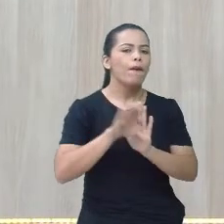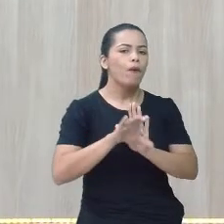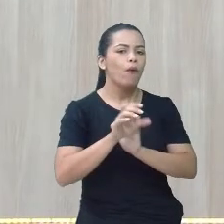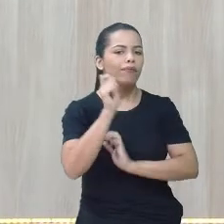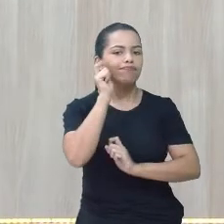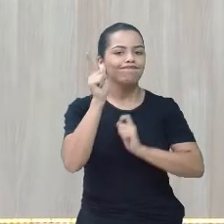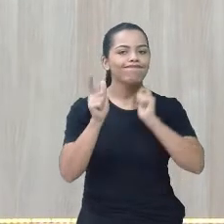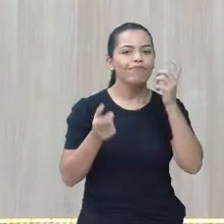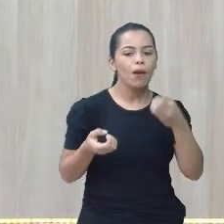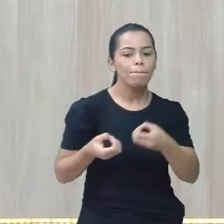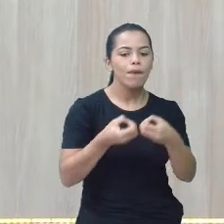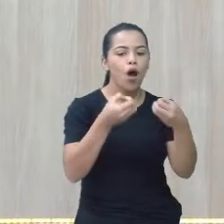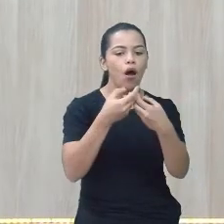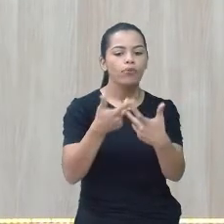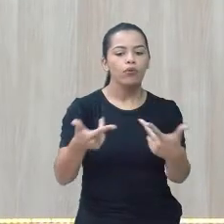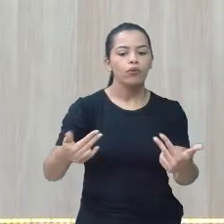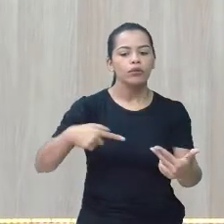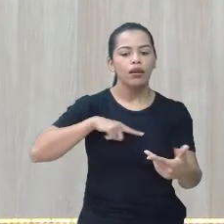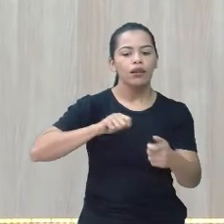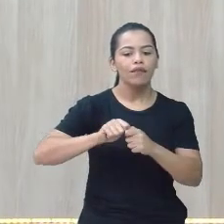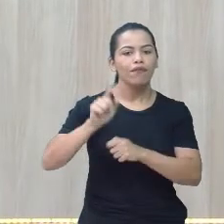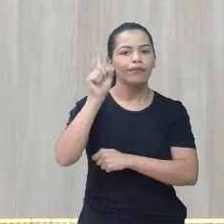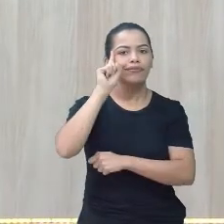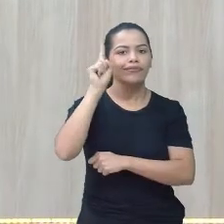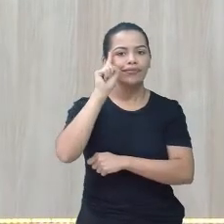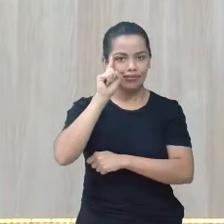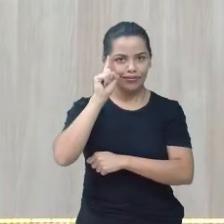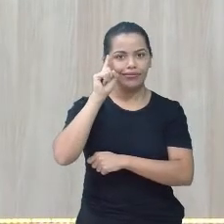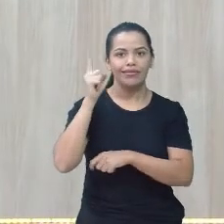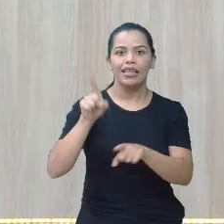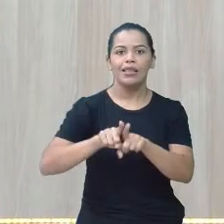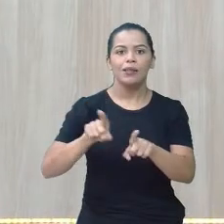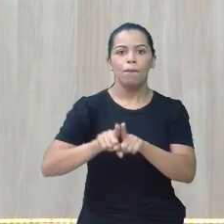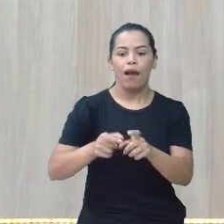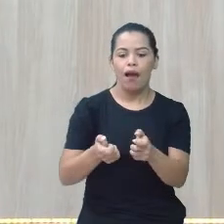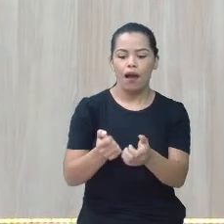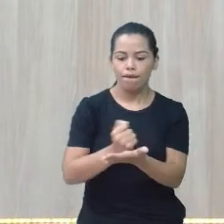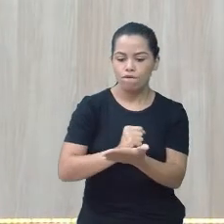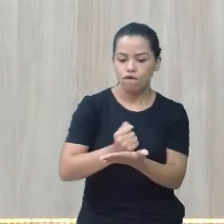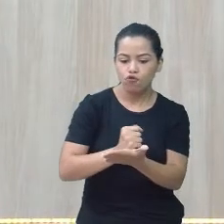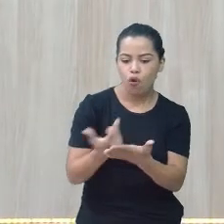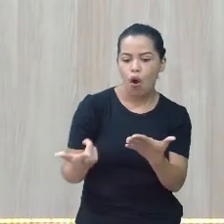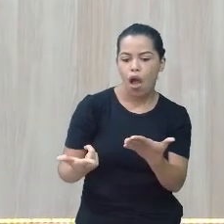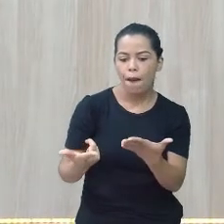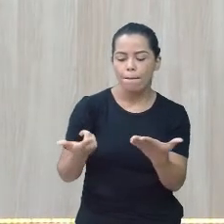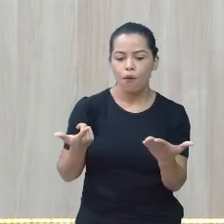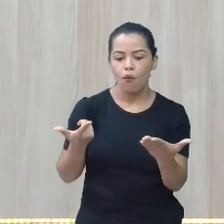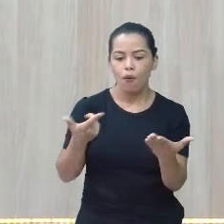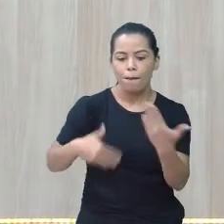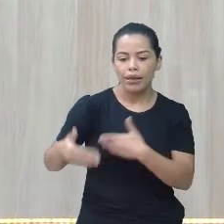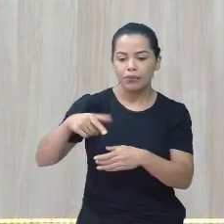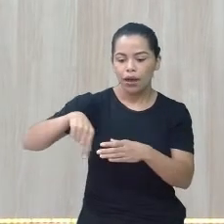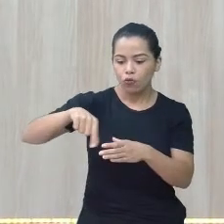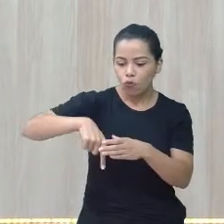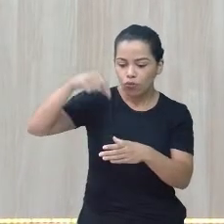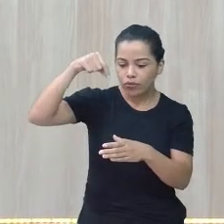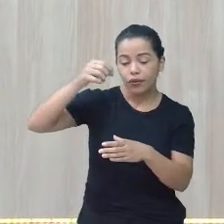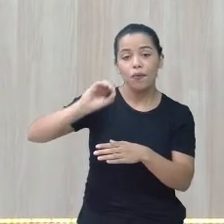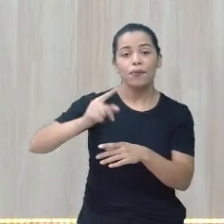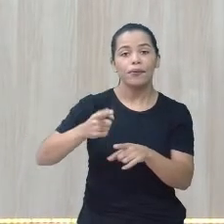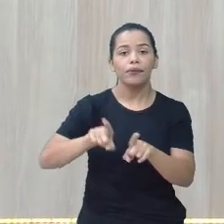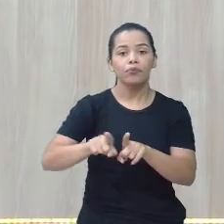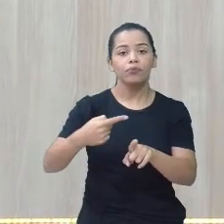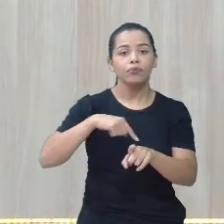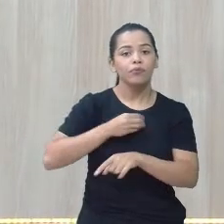estão muito próximas de coisas que a gente faz já no dia a dia, como jogar o videogame, como participar de um sorteio, e depois a gente vai tentar